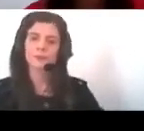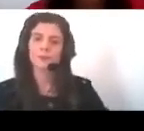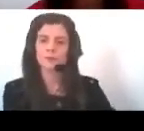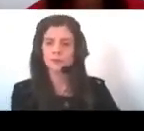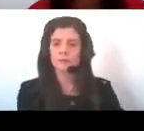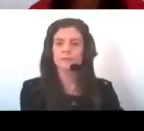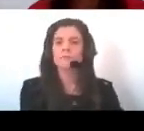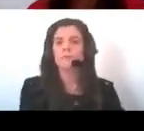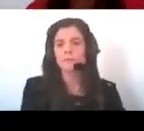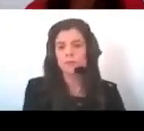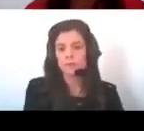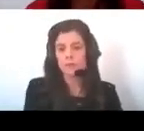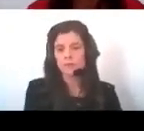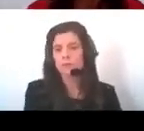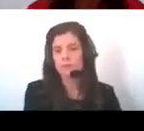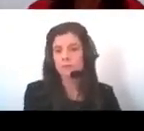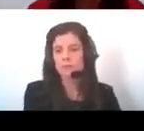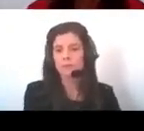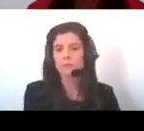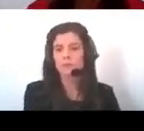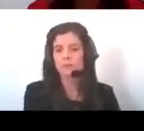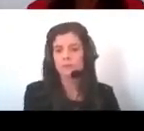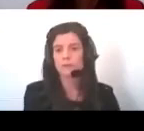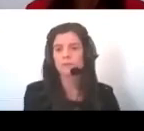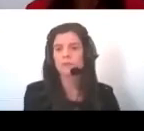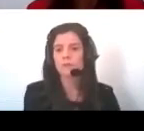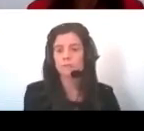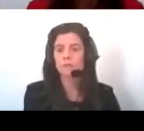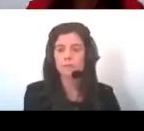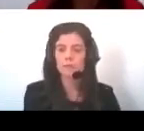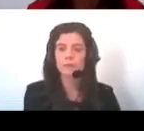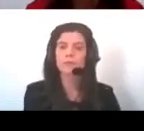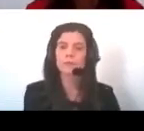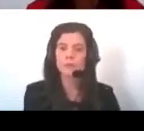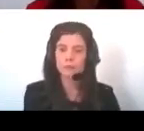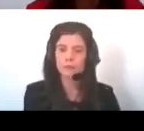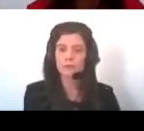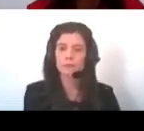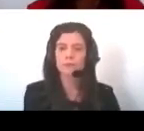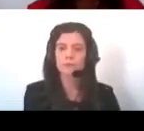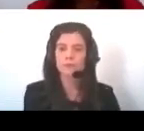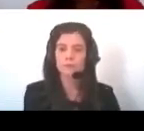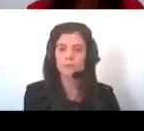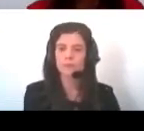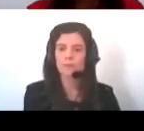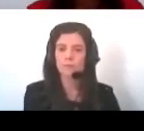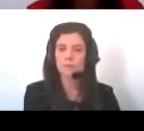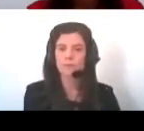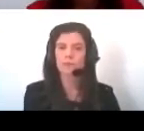público, então, nosso é uma prestação de serviço com qualidade ao nosso público, né, aos nossos